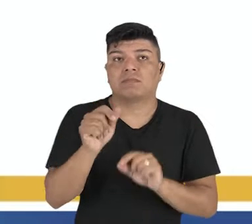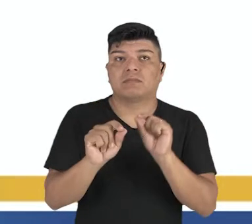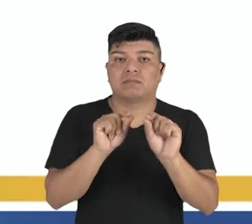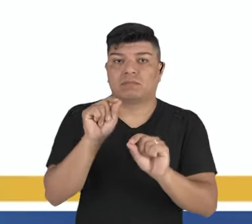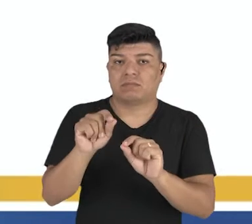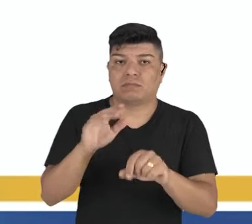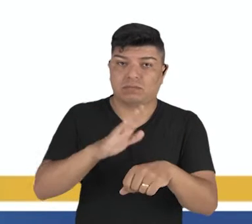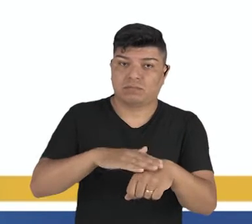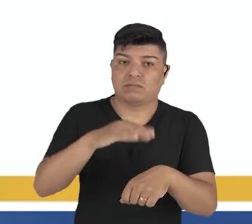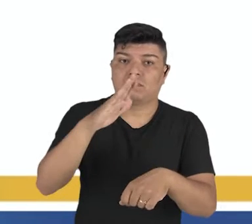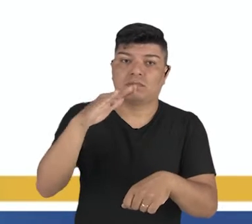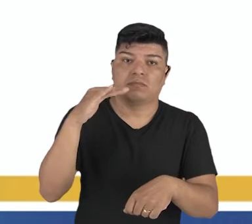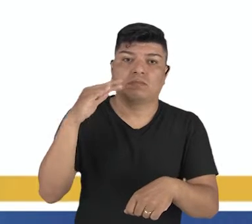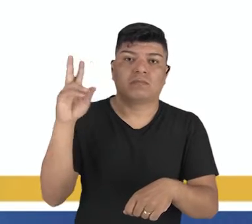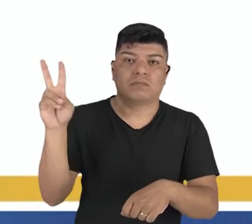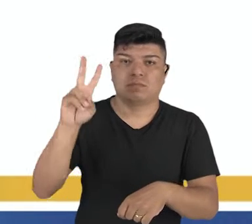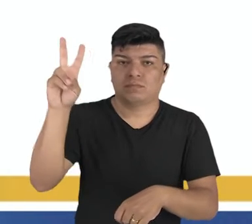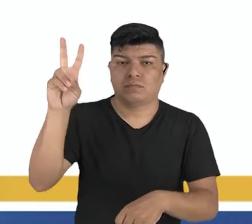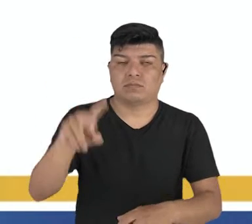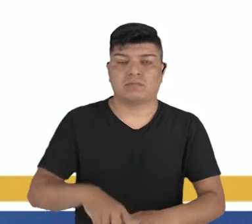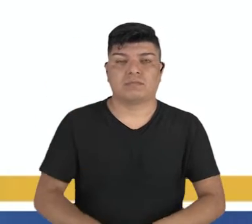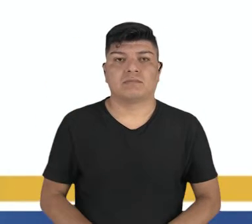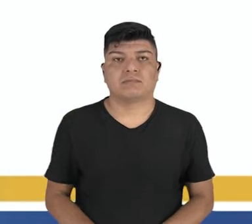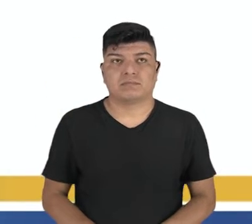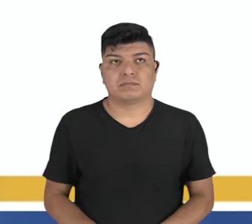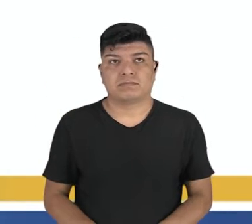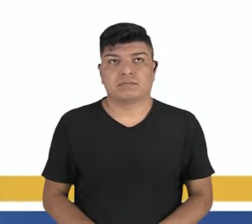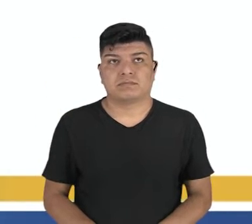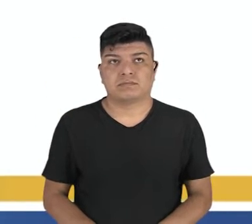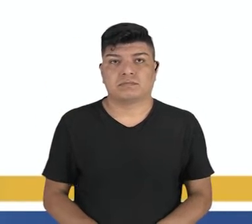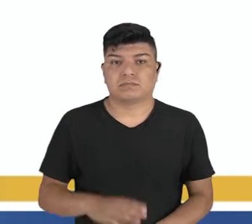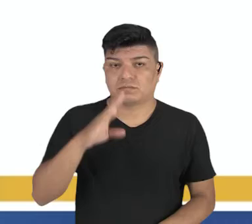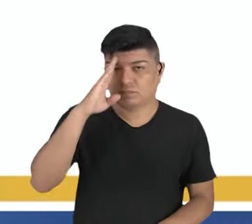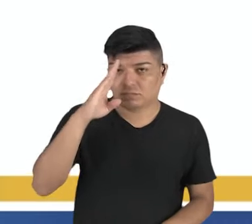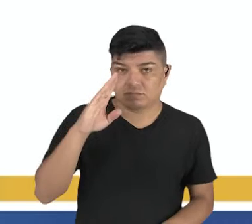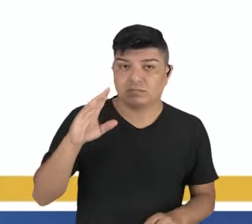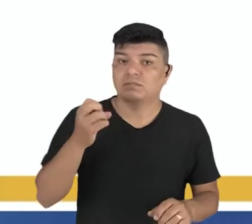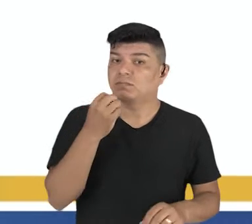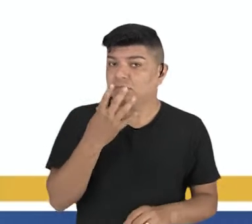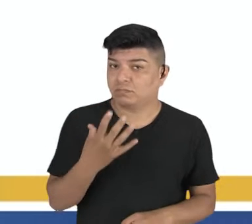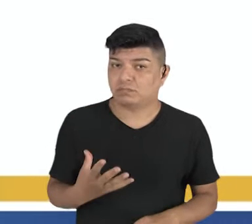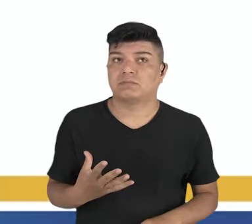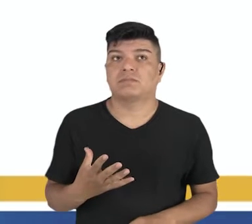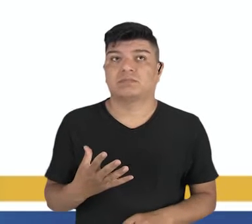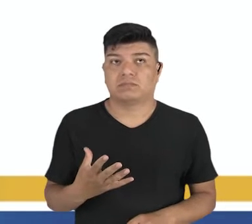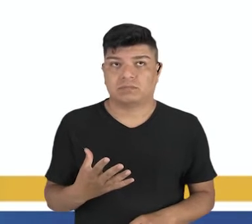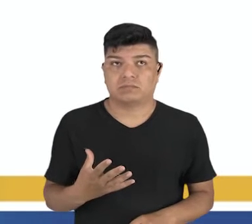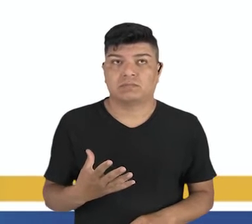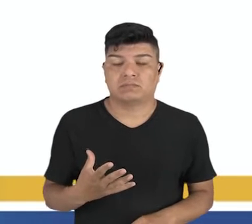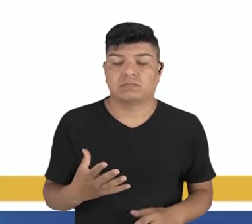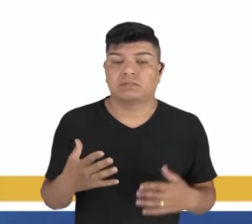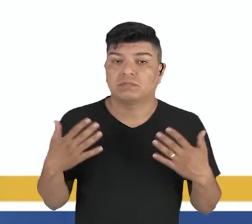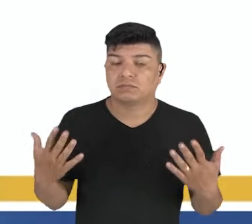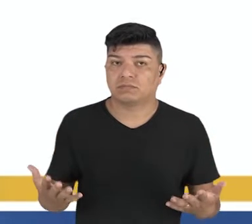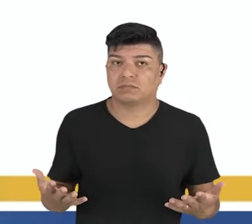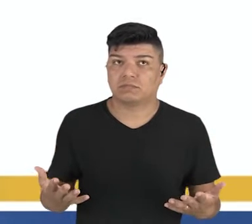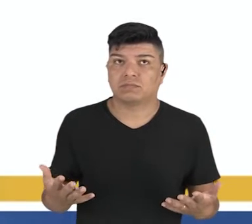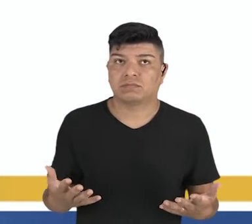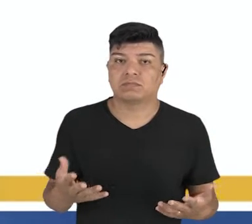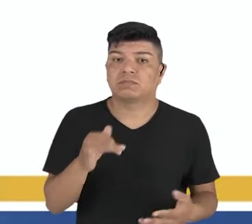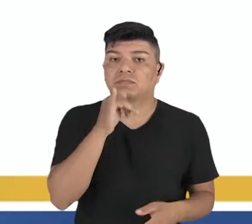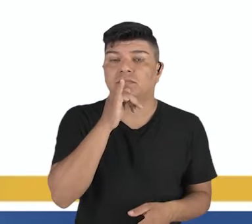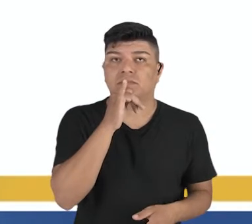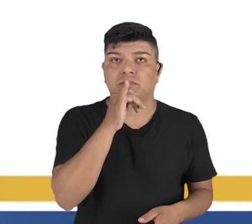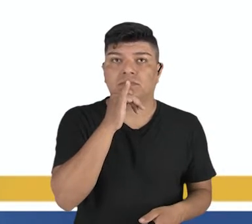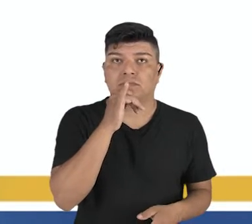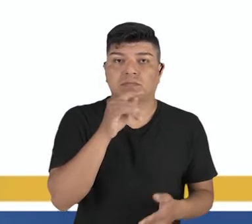itens ainda mais valorizados. Bem fundamentado, olha aí, bem fundamentado. Vamos tomar como